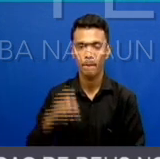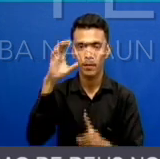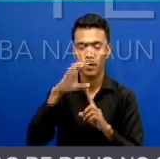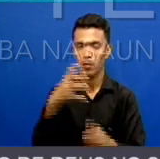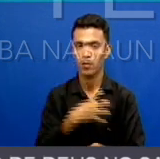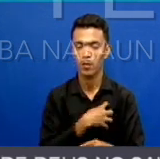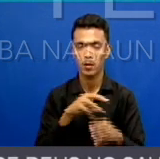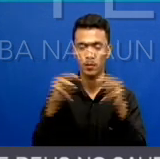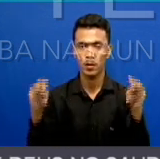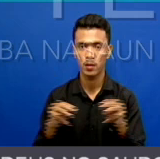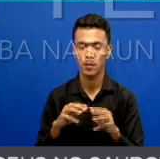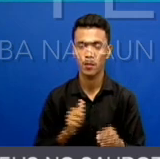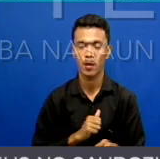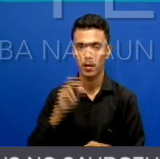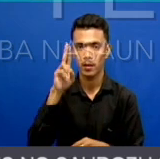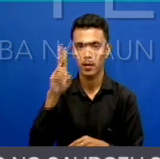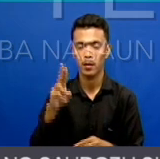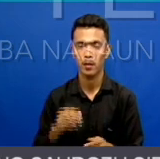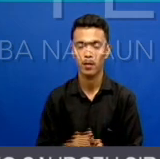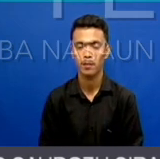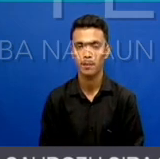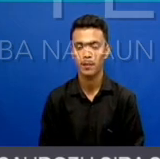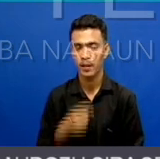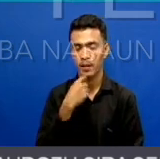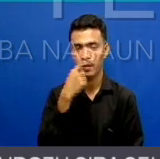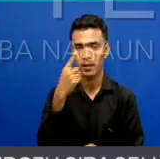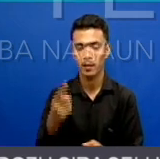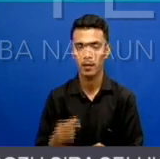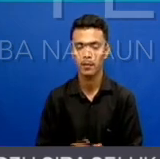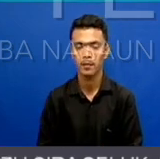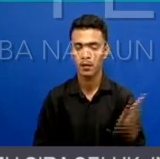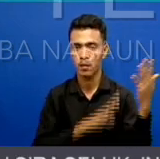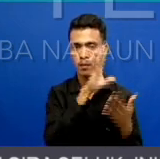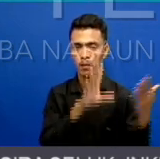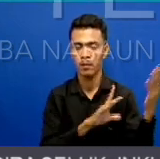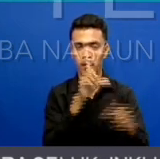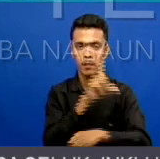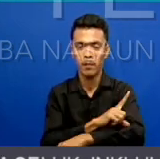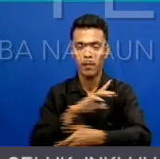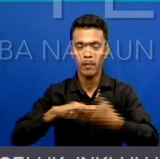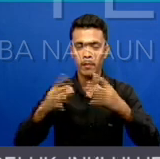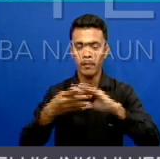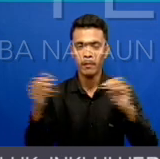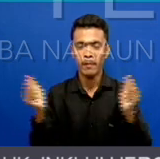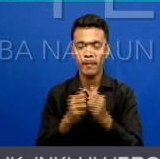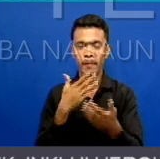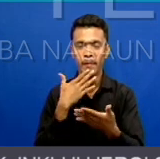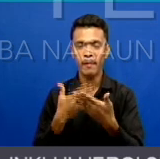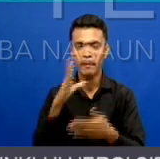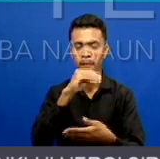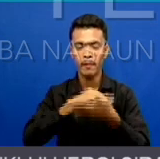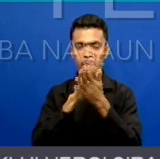Comandante Penitele Municipiu Eleu, Superintendente Sebastião Alves Quintão Hateten, ato comemora lor histórico ne hodia no Hakmatek e